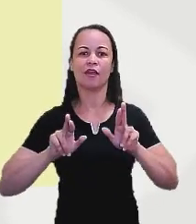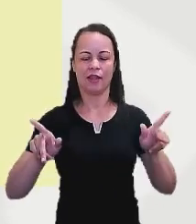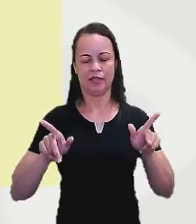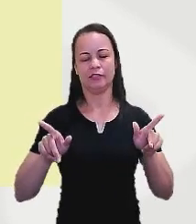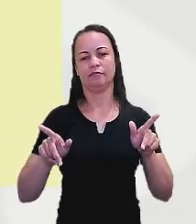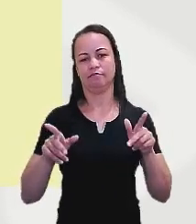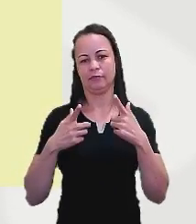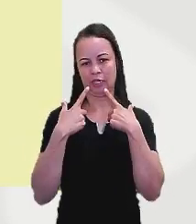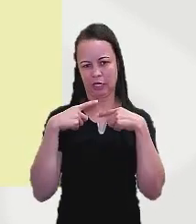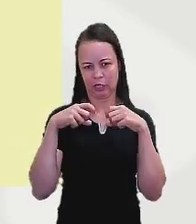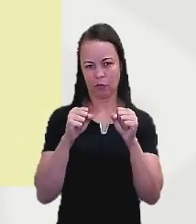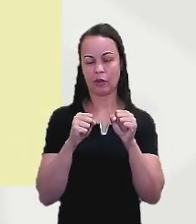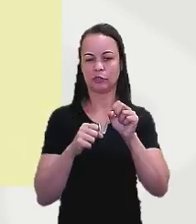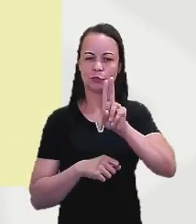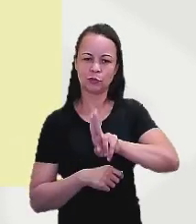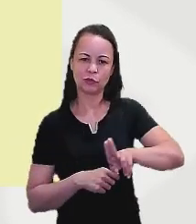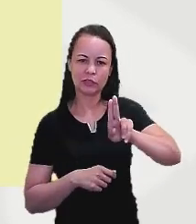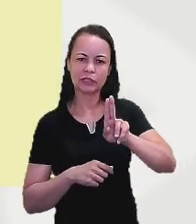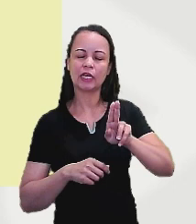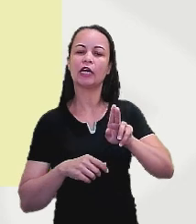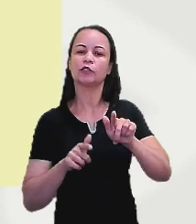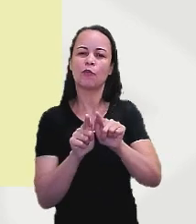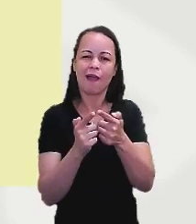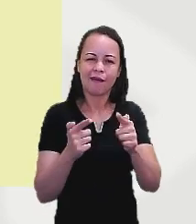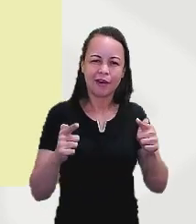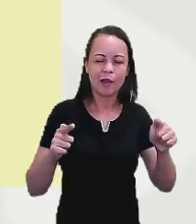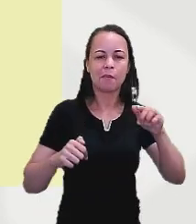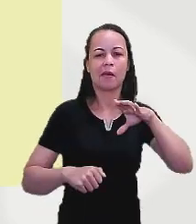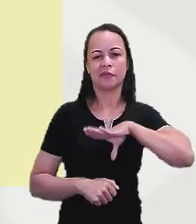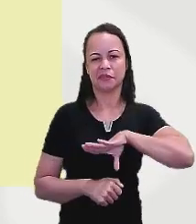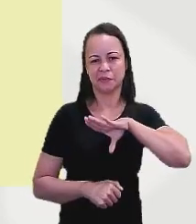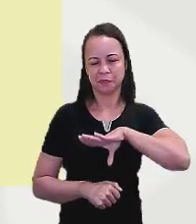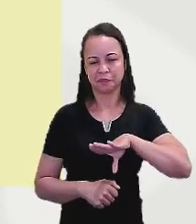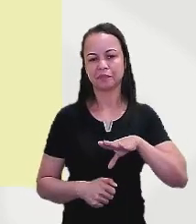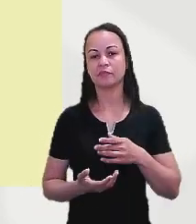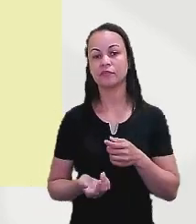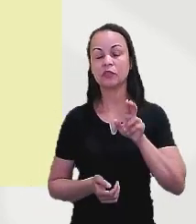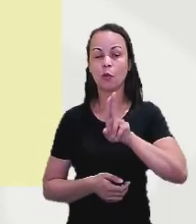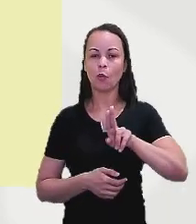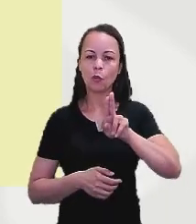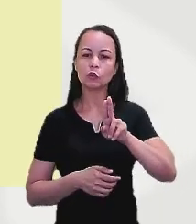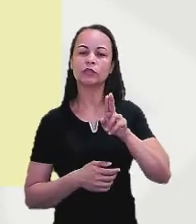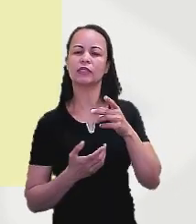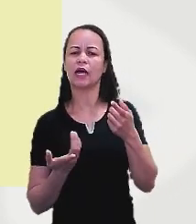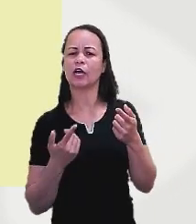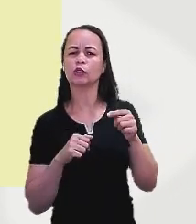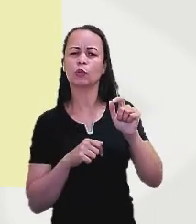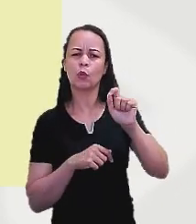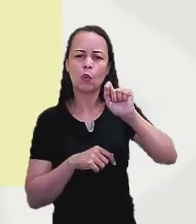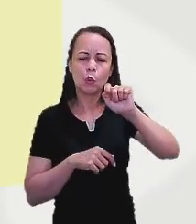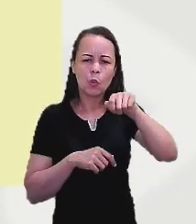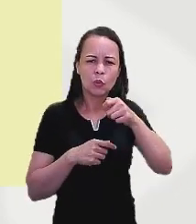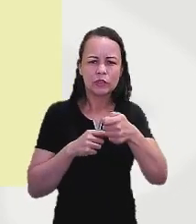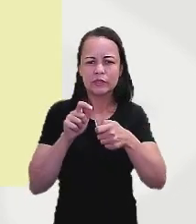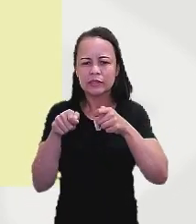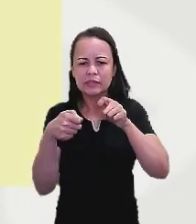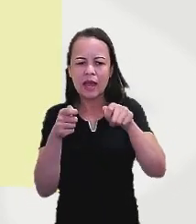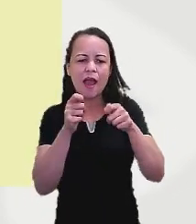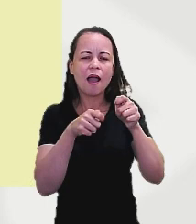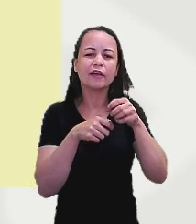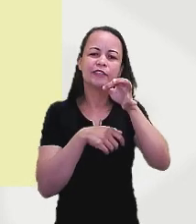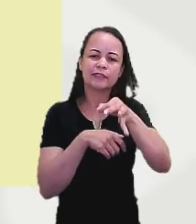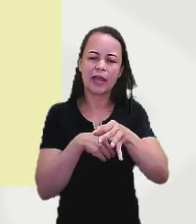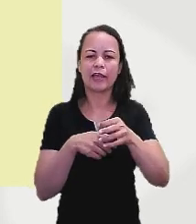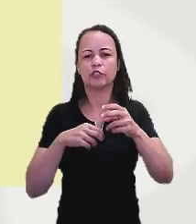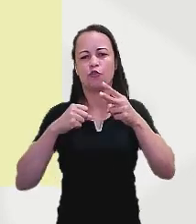mais usando mais a gramática da língua portuguesa, usando a acentuação, usando os verbos